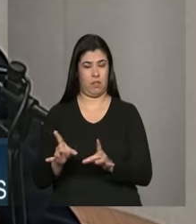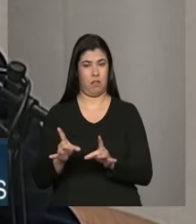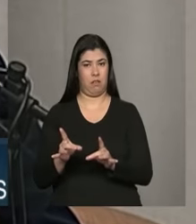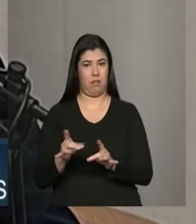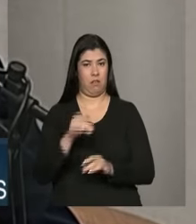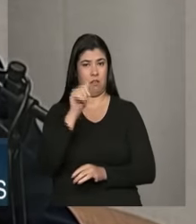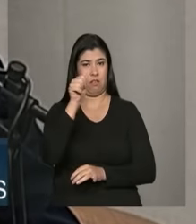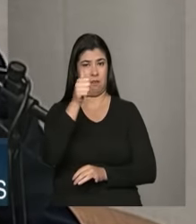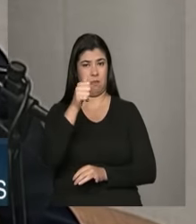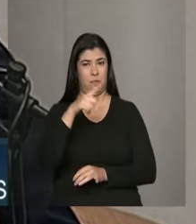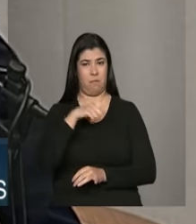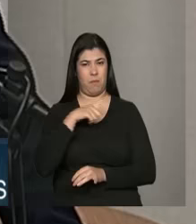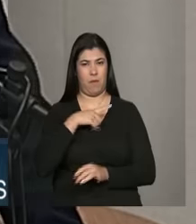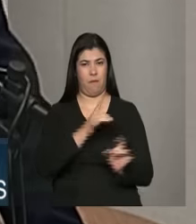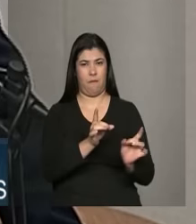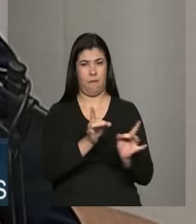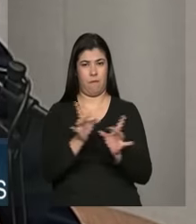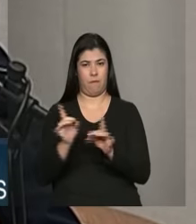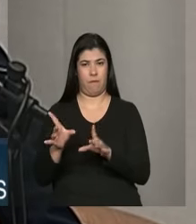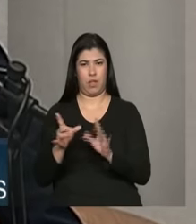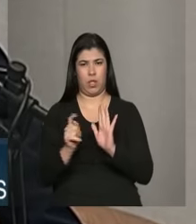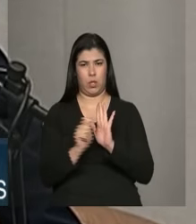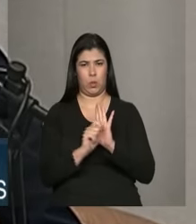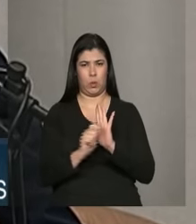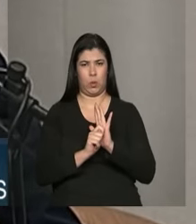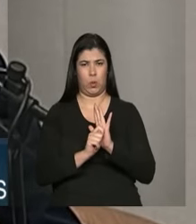gente vê a que ponto né a